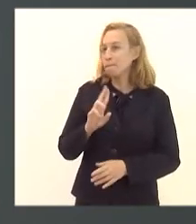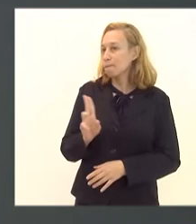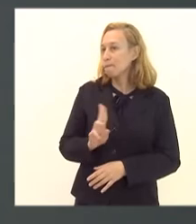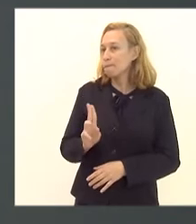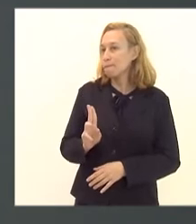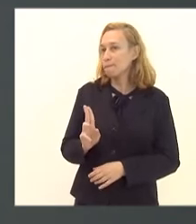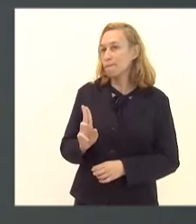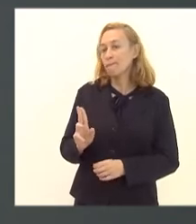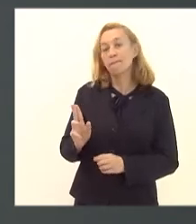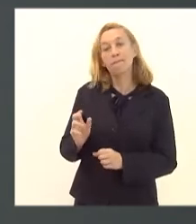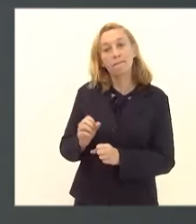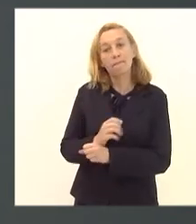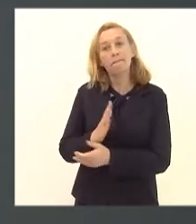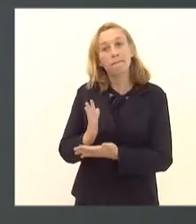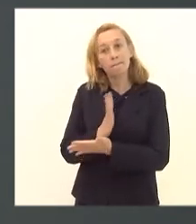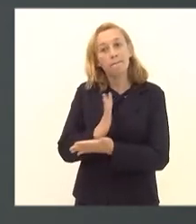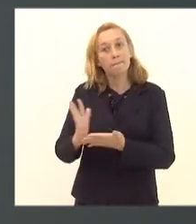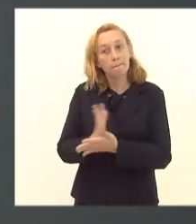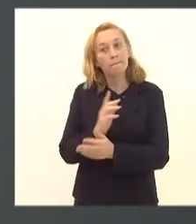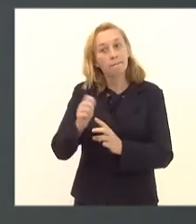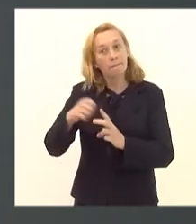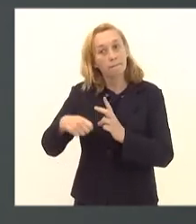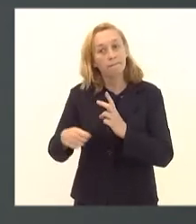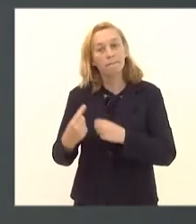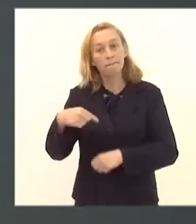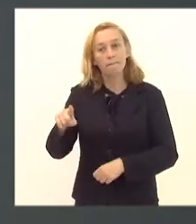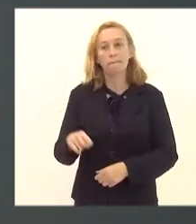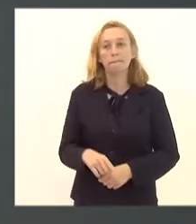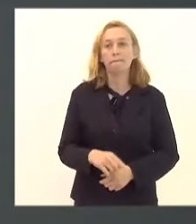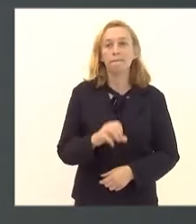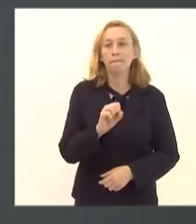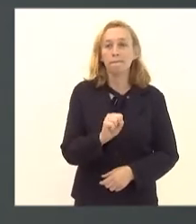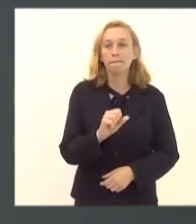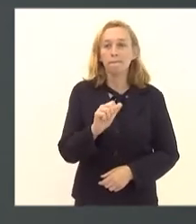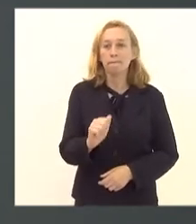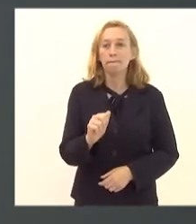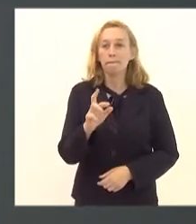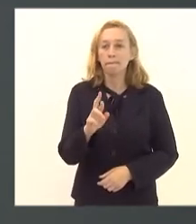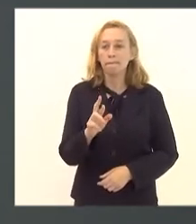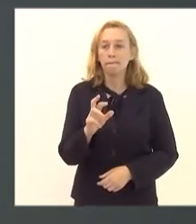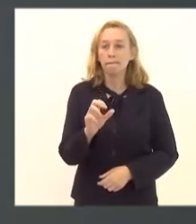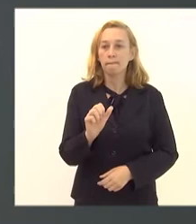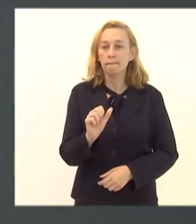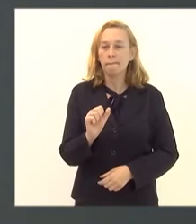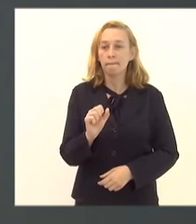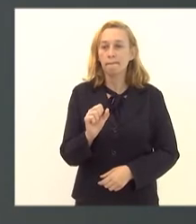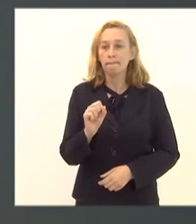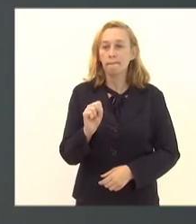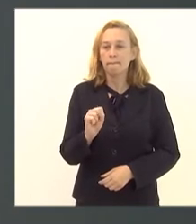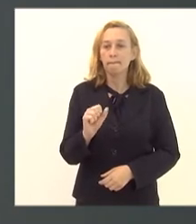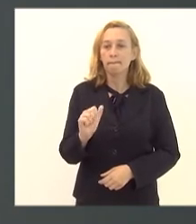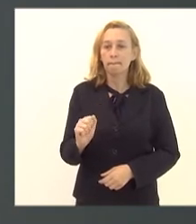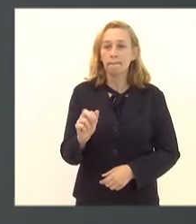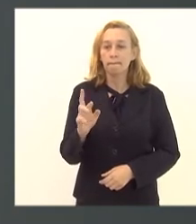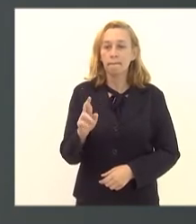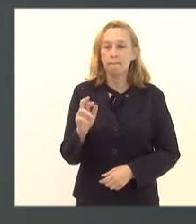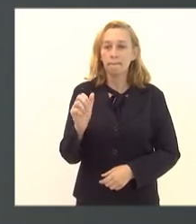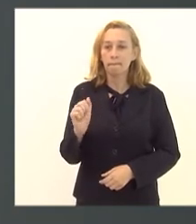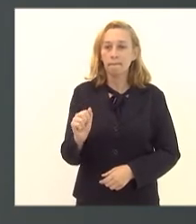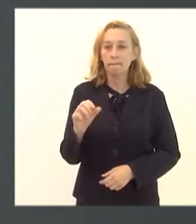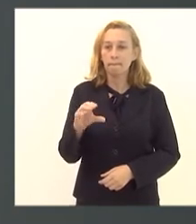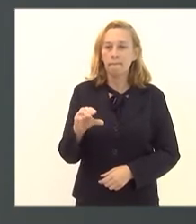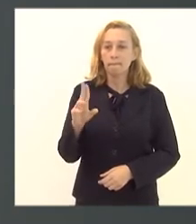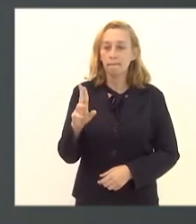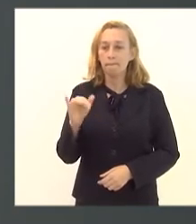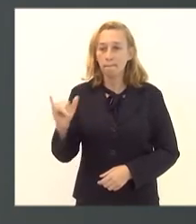lá há muitos meses, hein? Não, que isso. É Sarapuí, Sarapuí mesmo, é Sarapuí. Viu? É Sarapuí. Do... Muito obrigado, ainda conheço a Zona Oeste. É Sarapuí. E